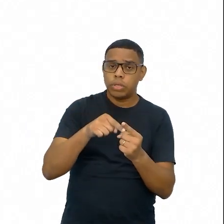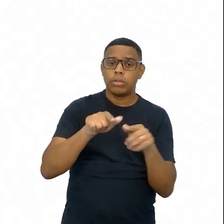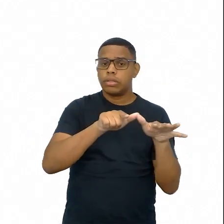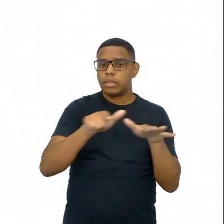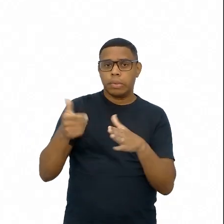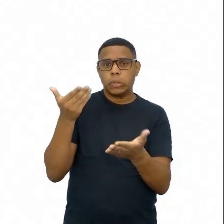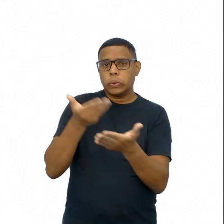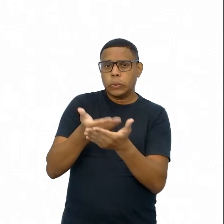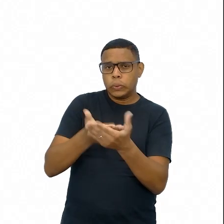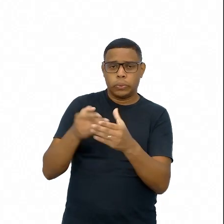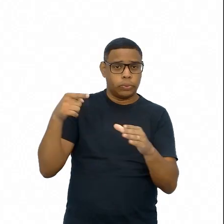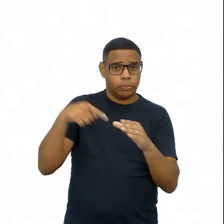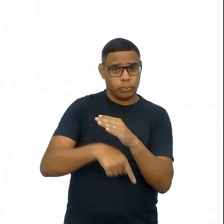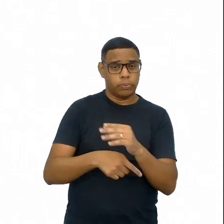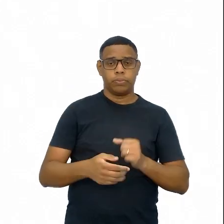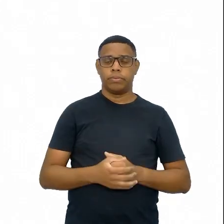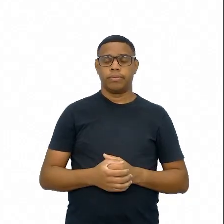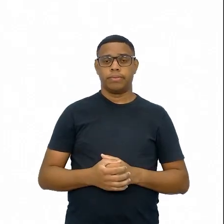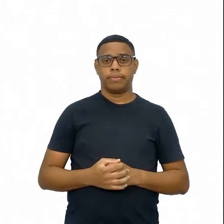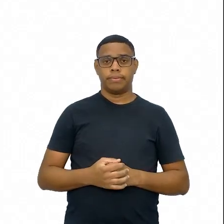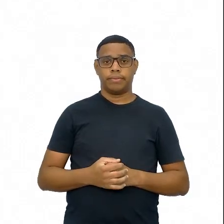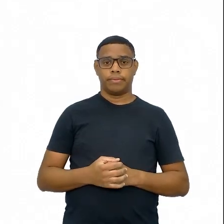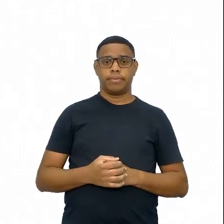estudos intensivos.